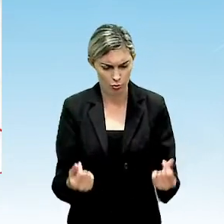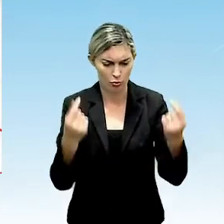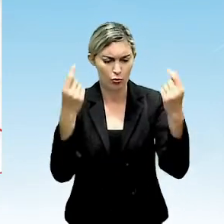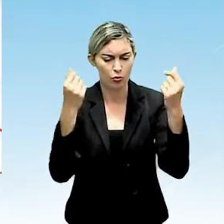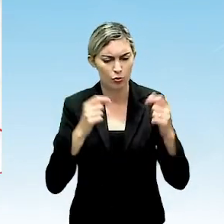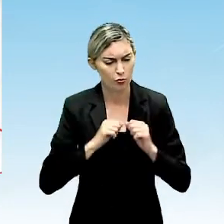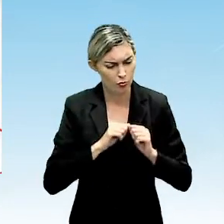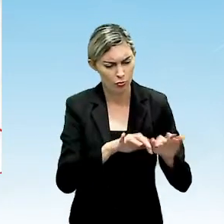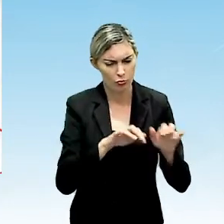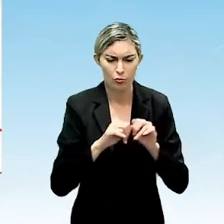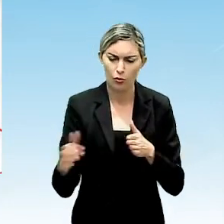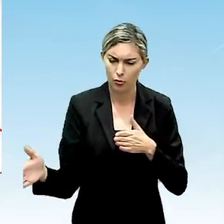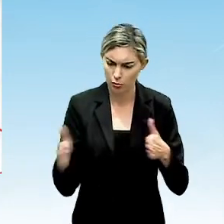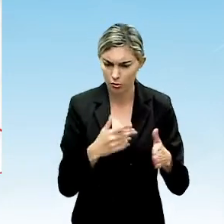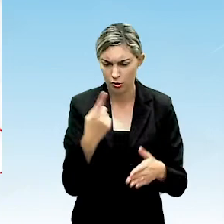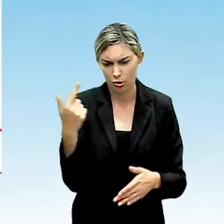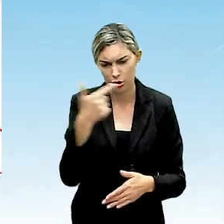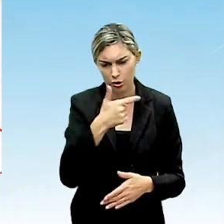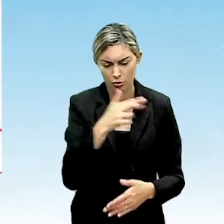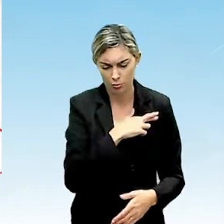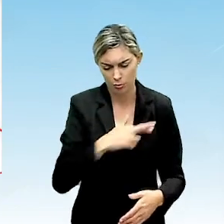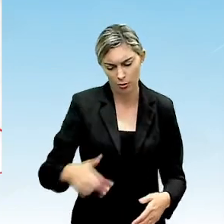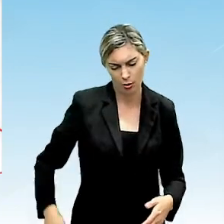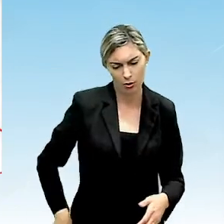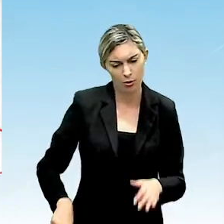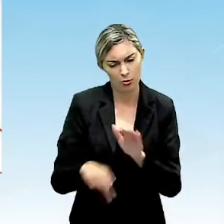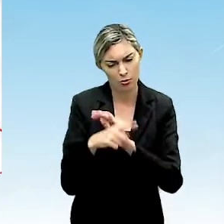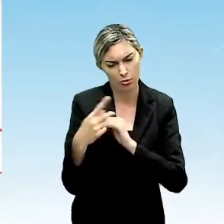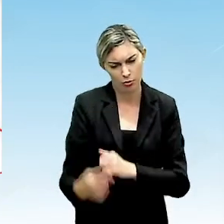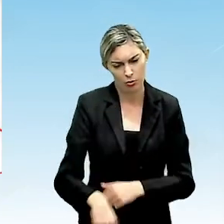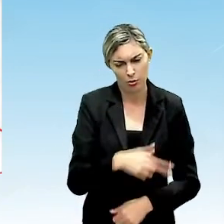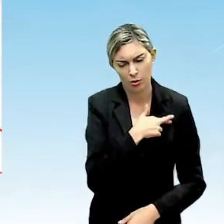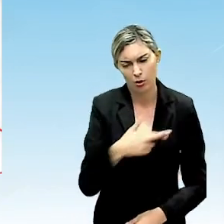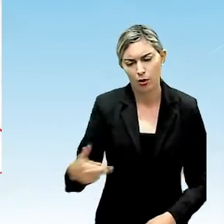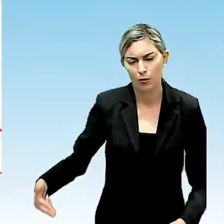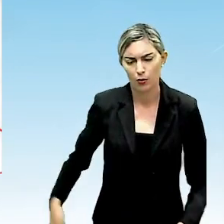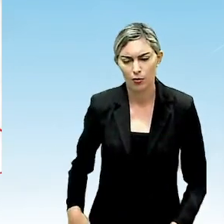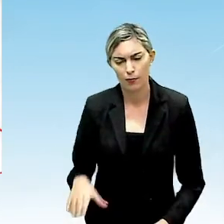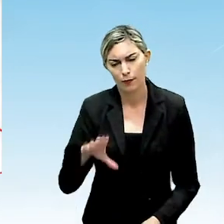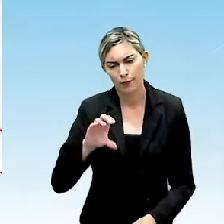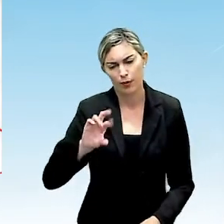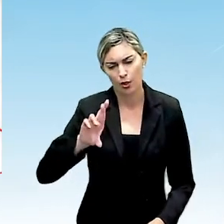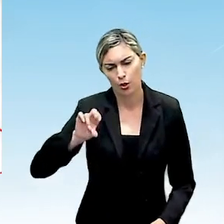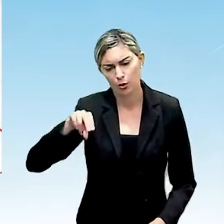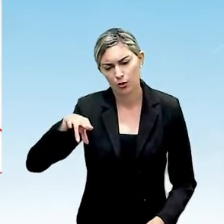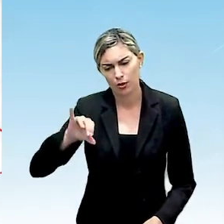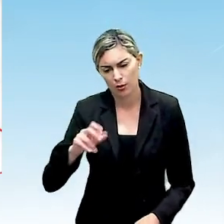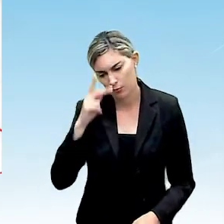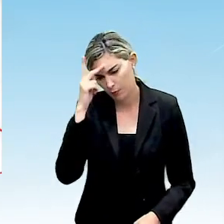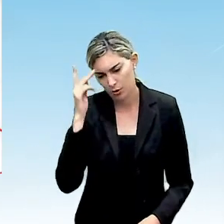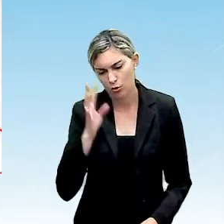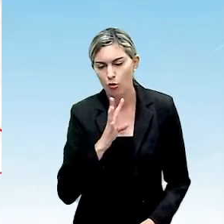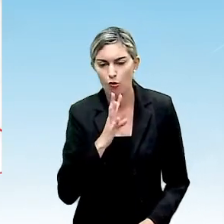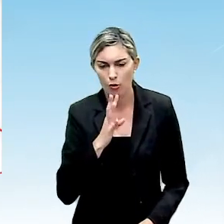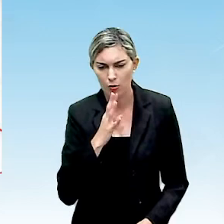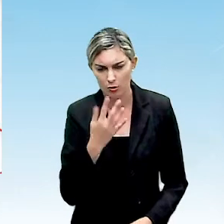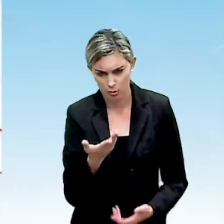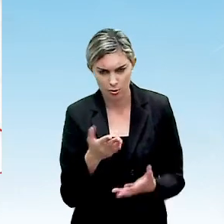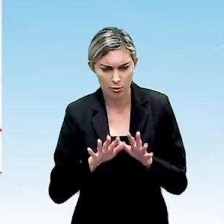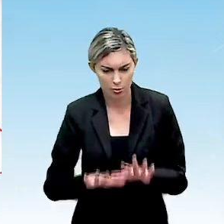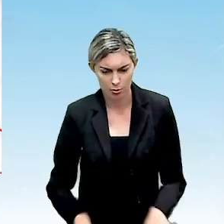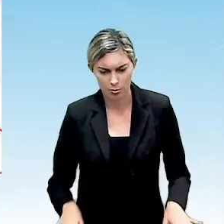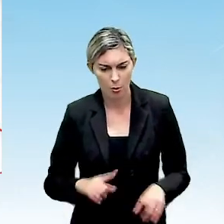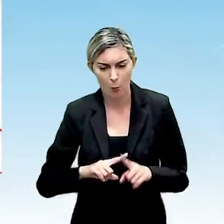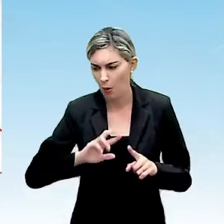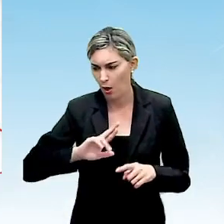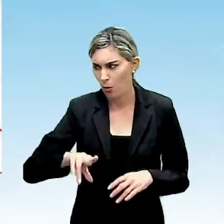vai se estender durante todo o segundo reinado e chega aqui na República. Tá? Então, esses coronéis são pessoas conhecidas assim, mas não